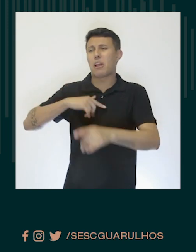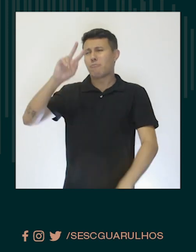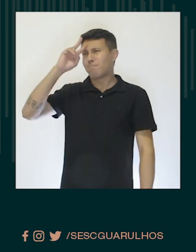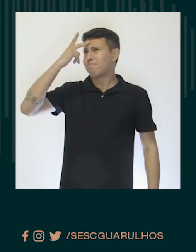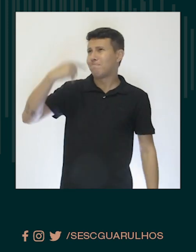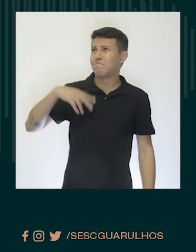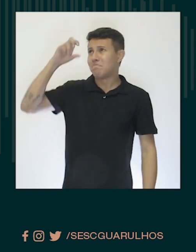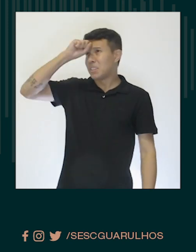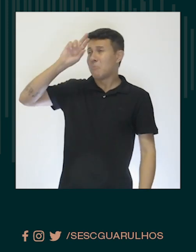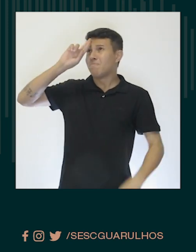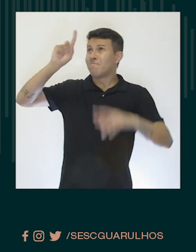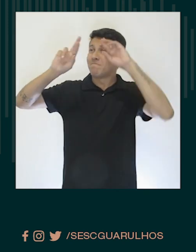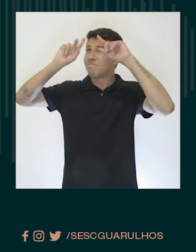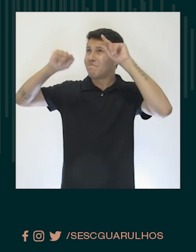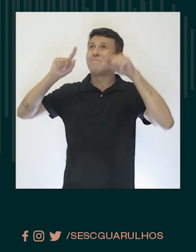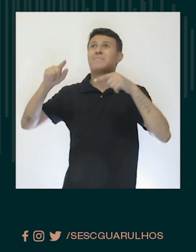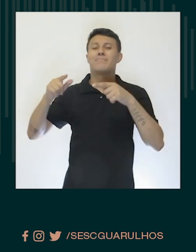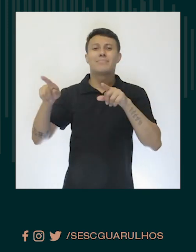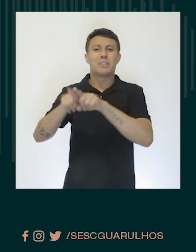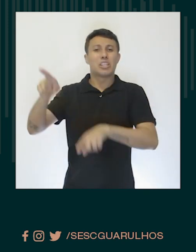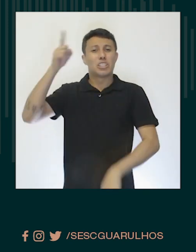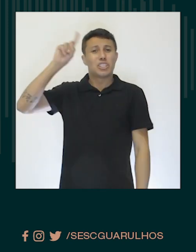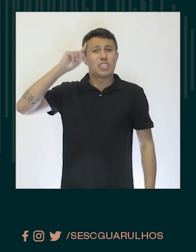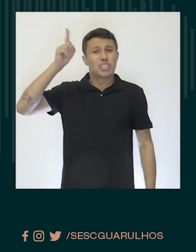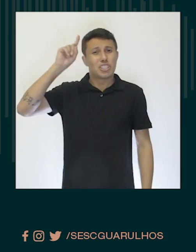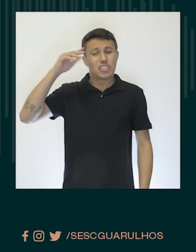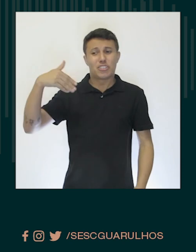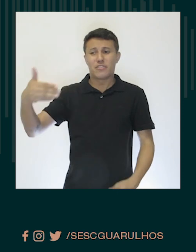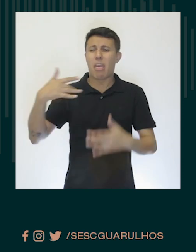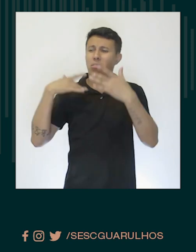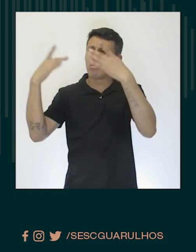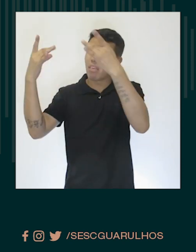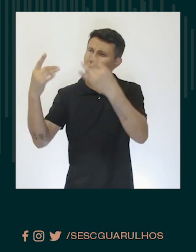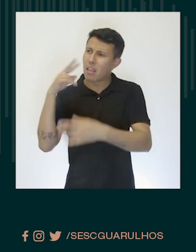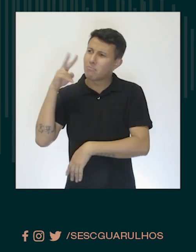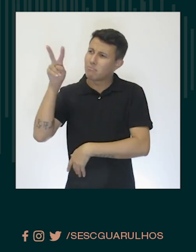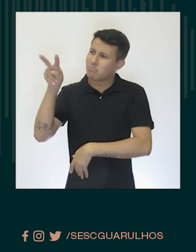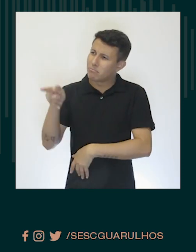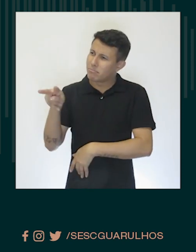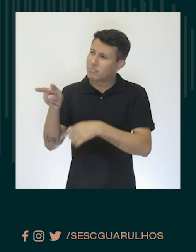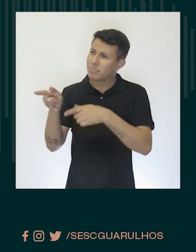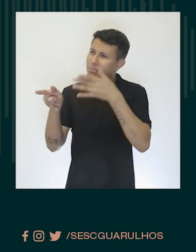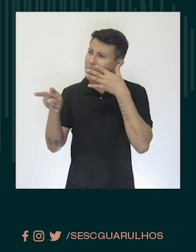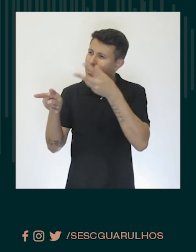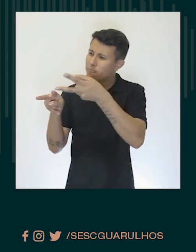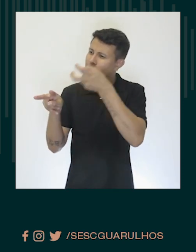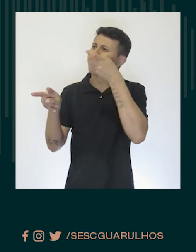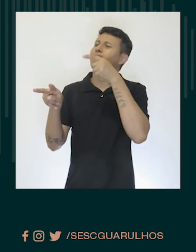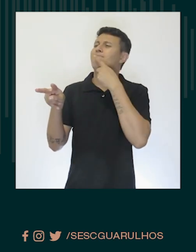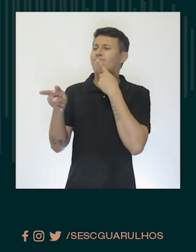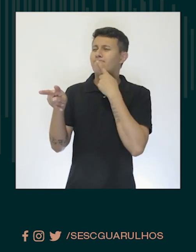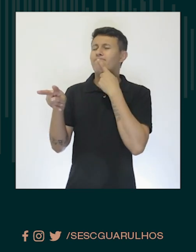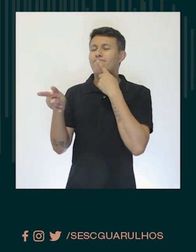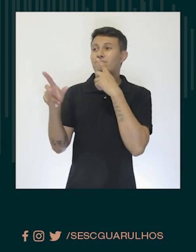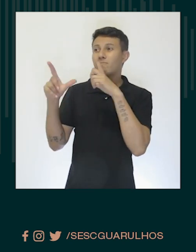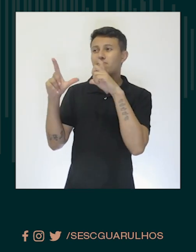ver essa coisa que a gente vê todos os dias, ver com mais detalhe, ver o que nos chama mais a atenção, passa